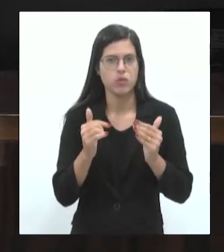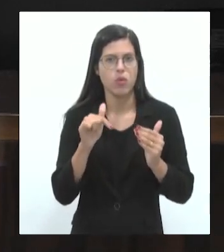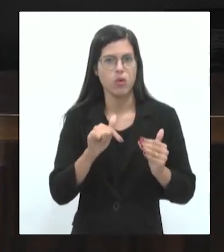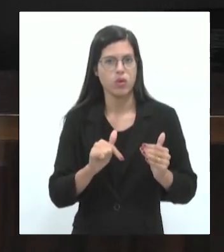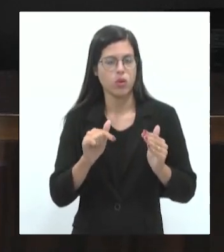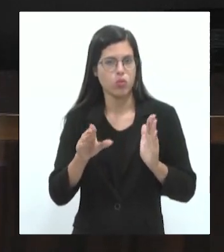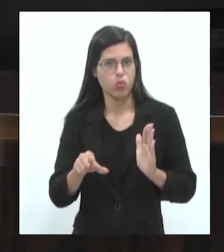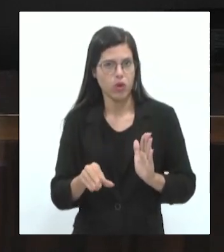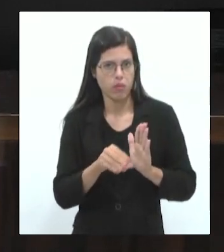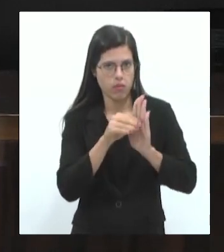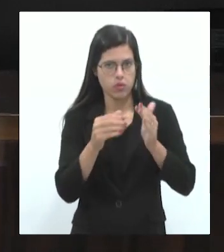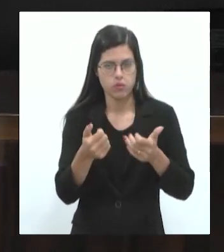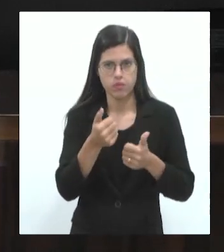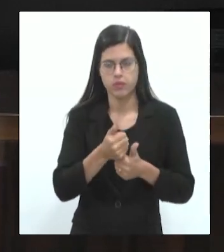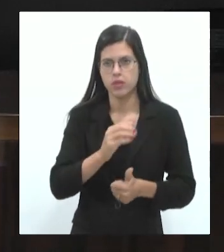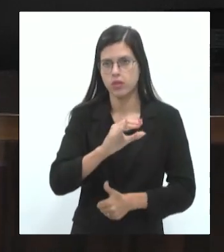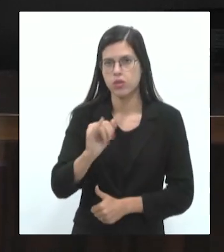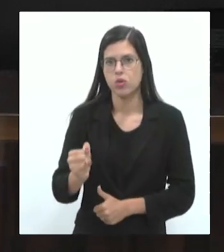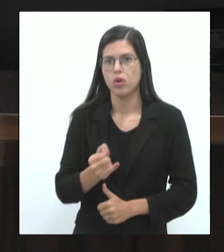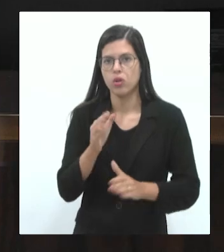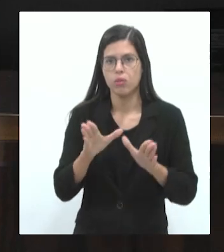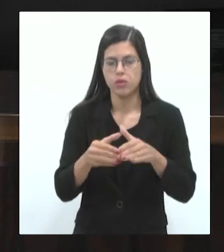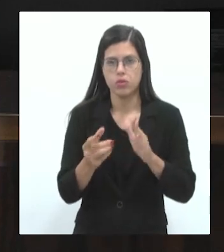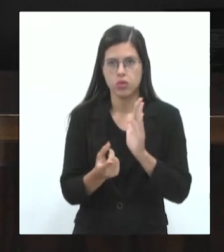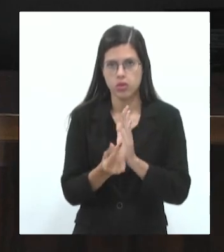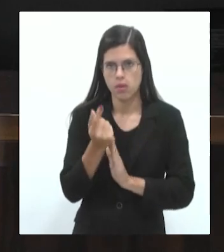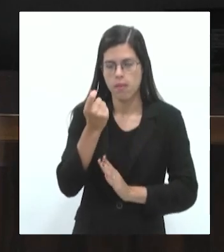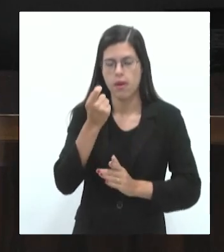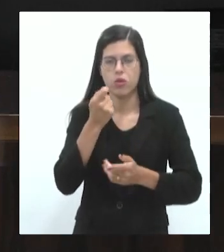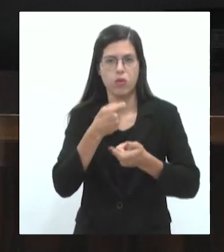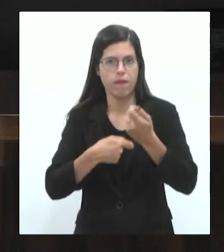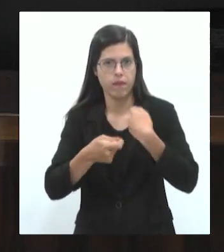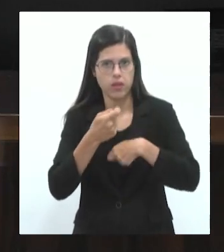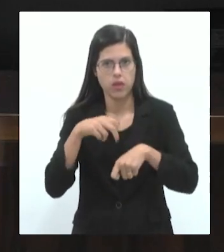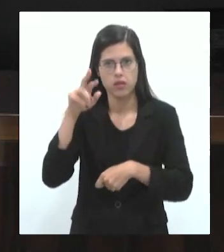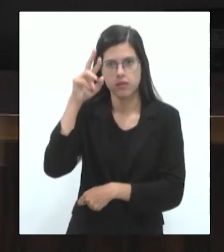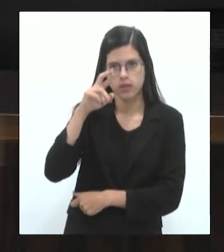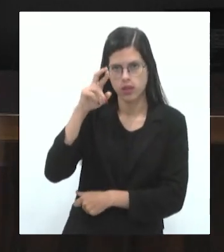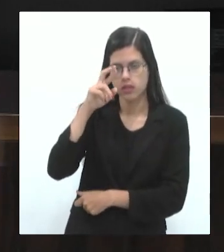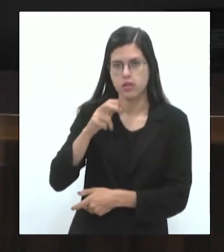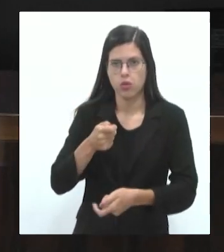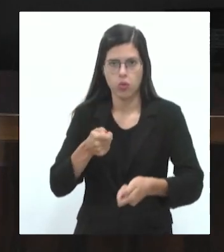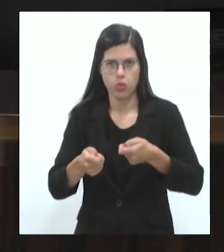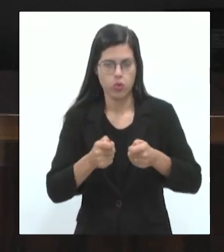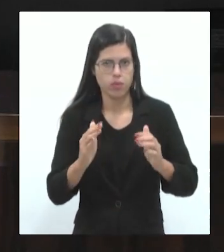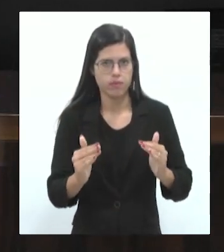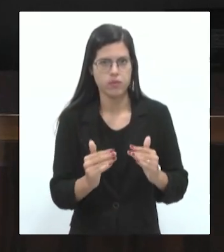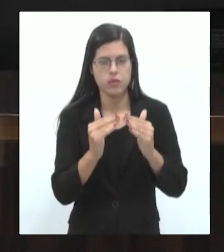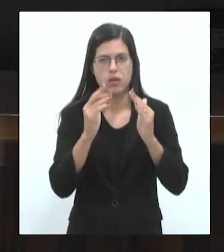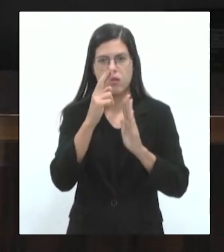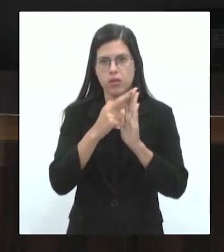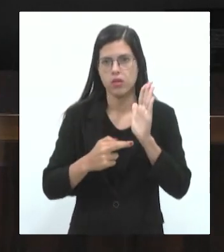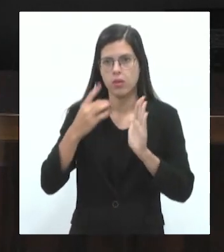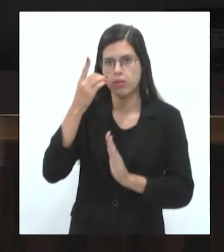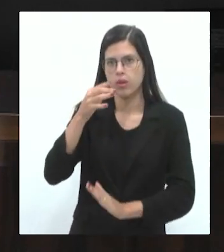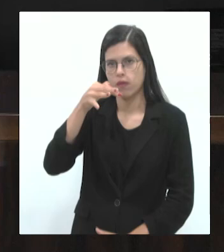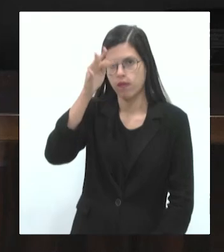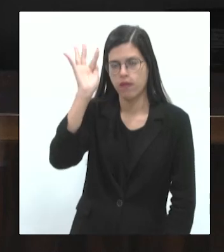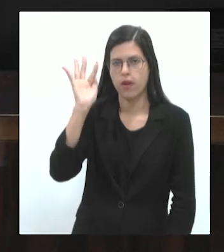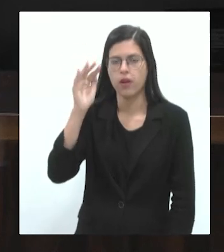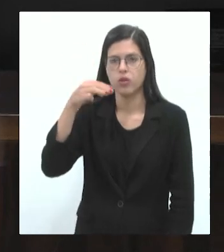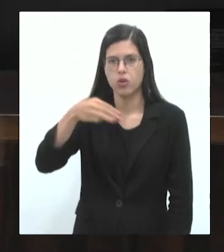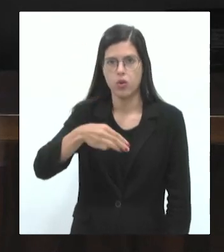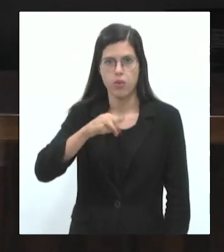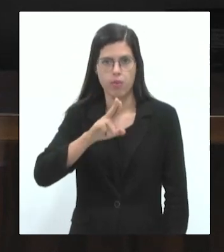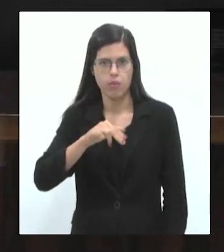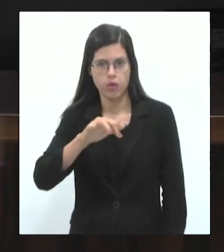da CCJ e de orçamento, finanças, fiscalização financeira e controle favorável. Relatoria dos deputados Fred Pacheco, Munir